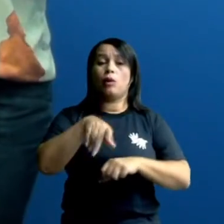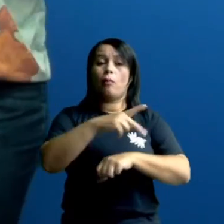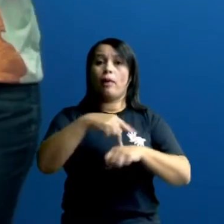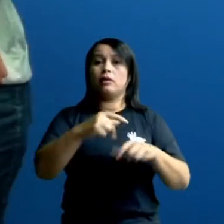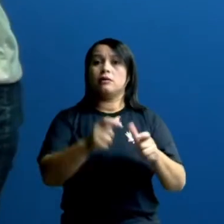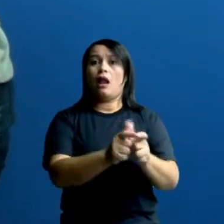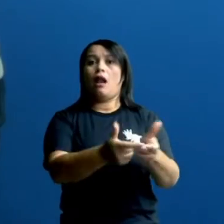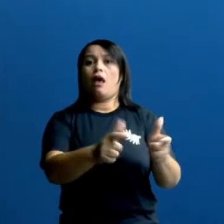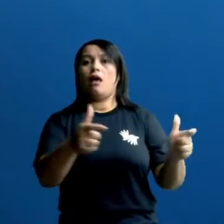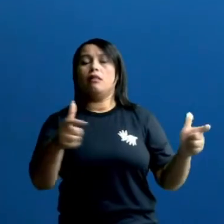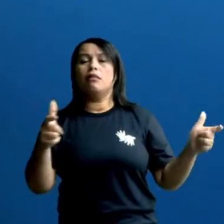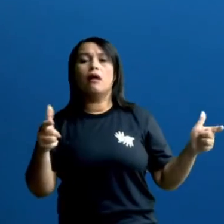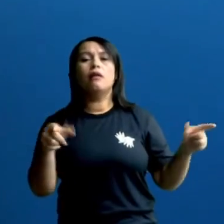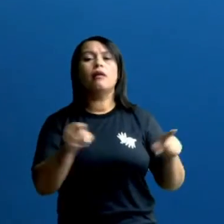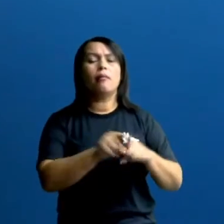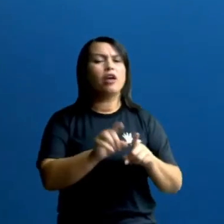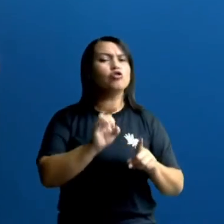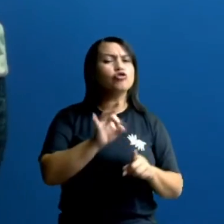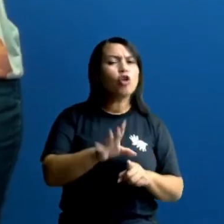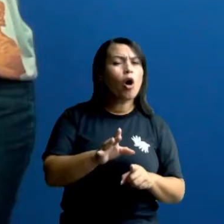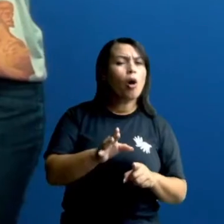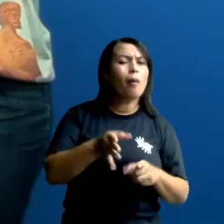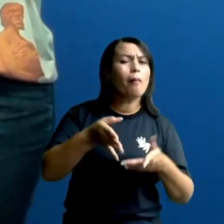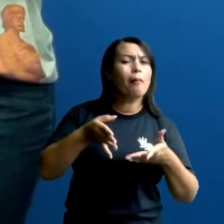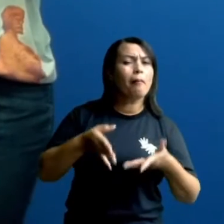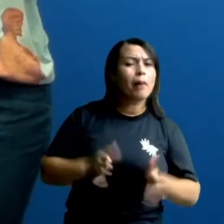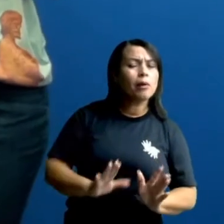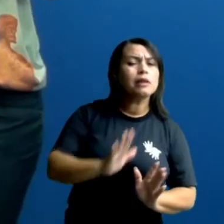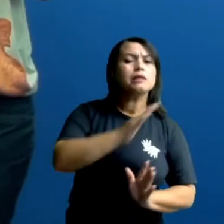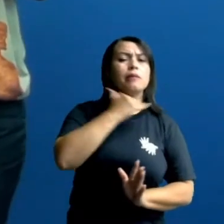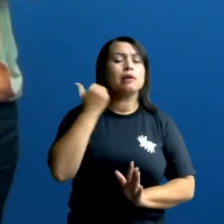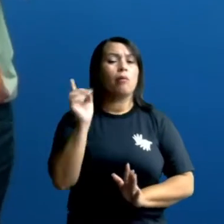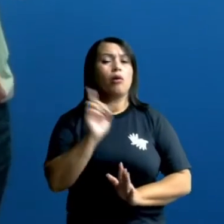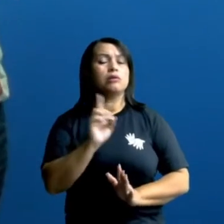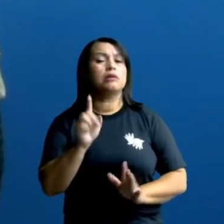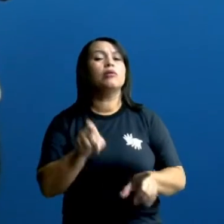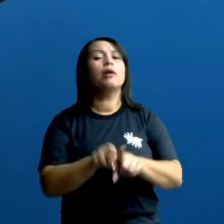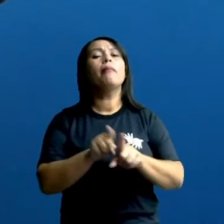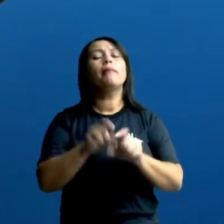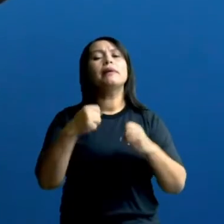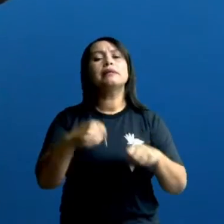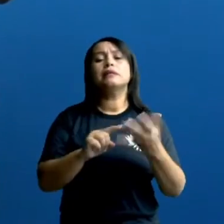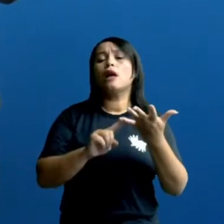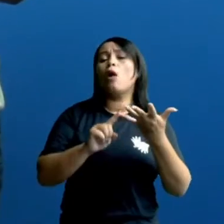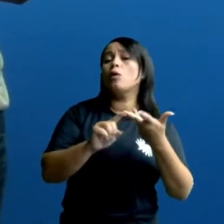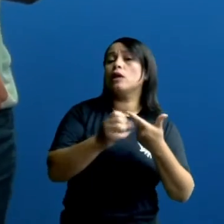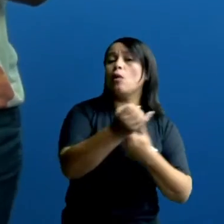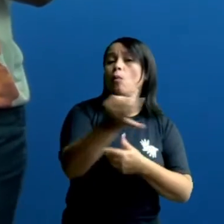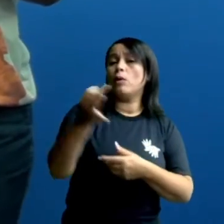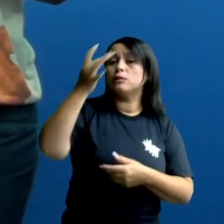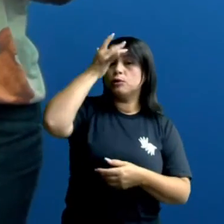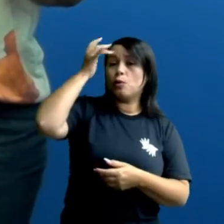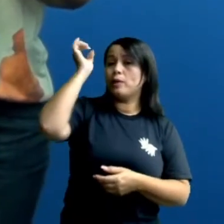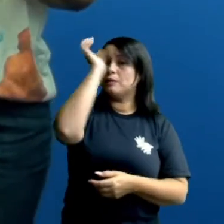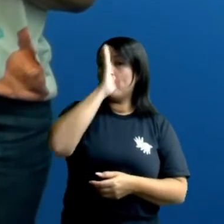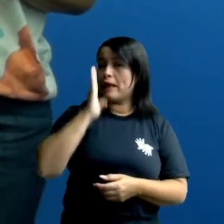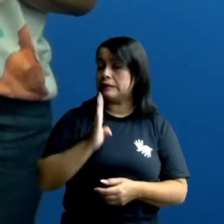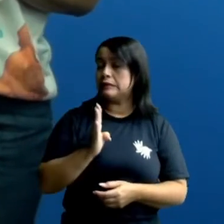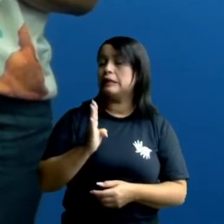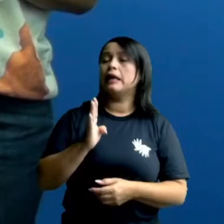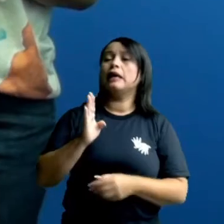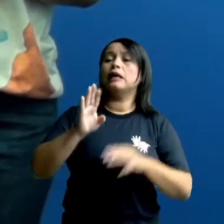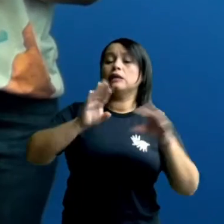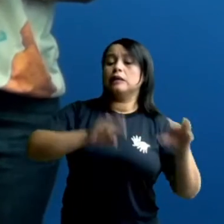país, a gente não vai ver apenas por essa taxa de crescimento natural. A gente tem que contabilizar quantos brasileiros deixaram o Brasil para